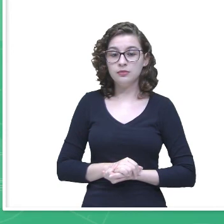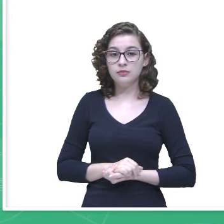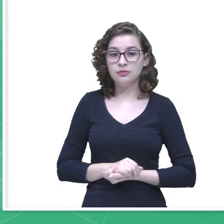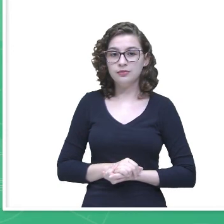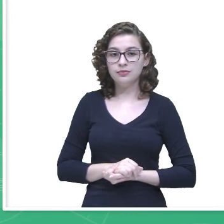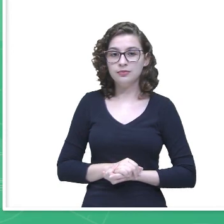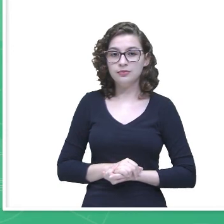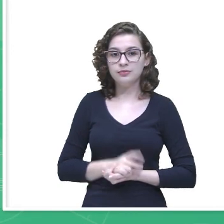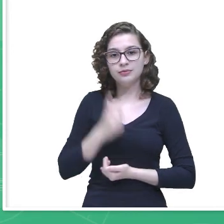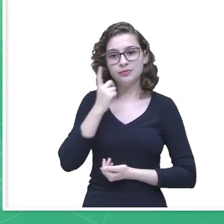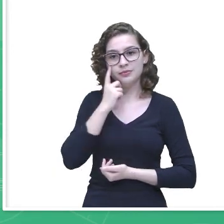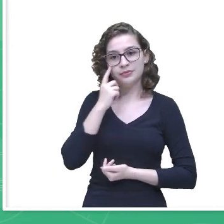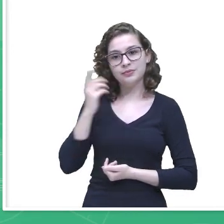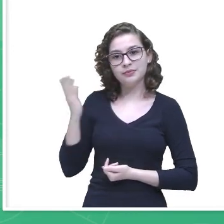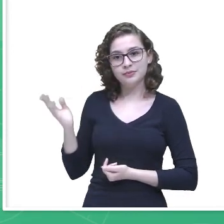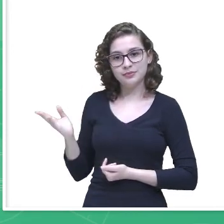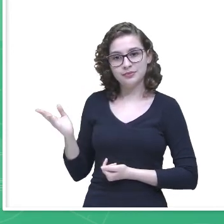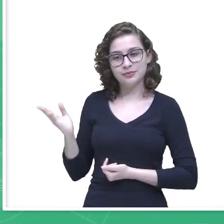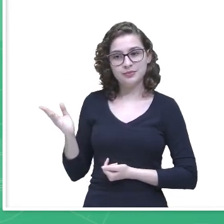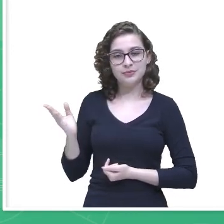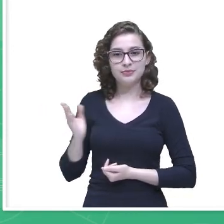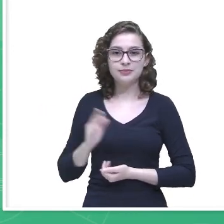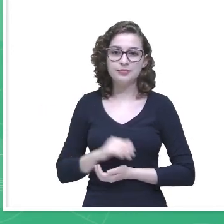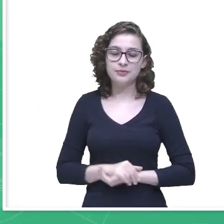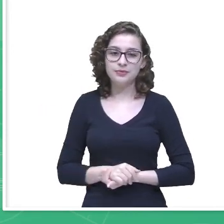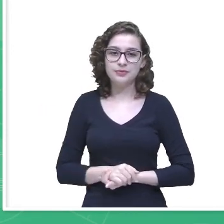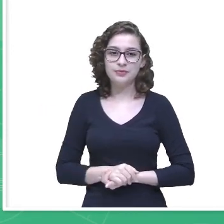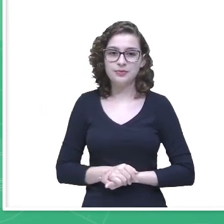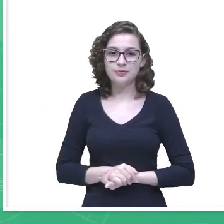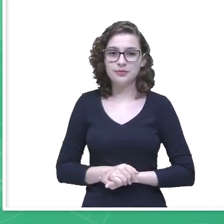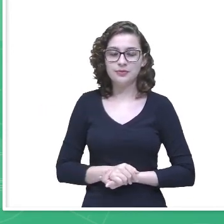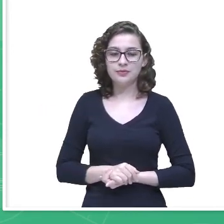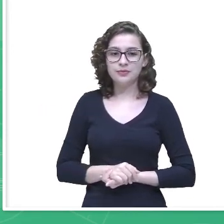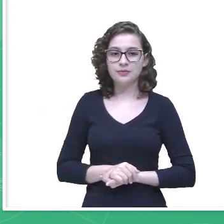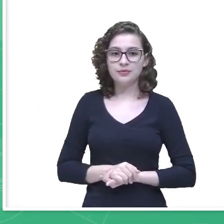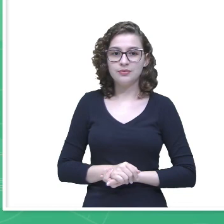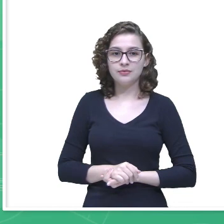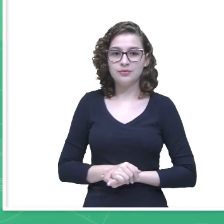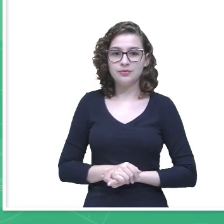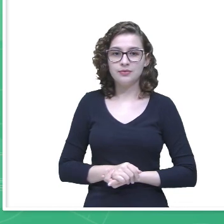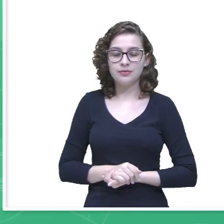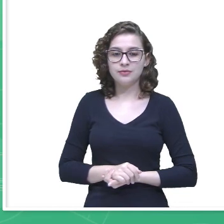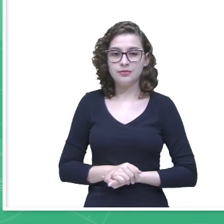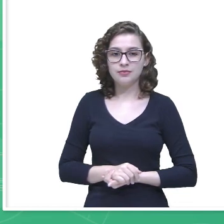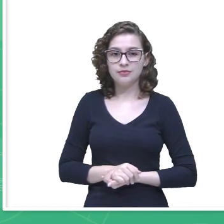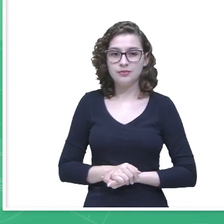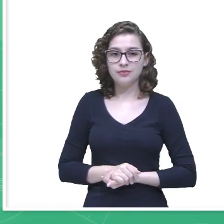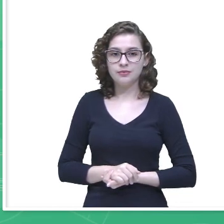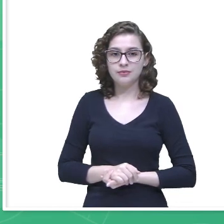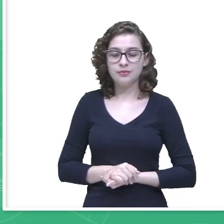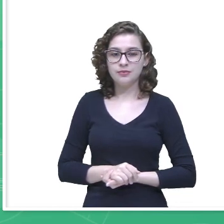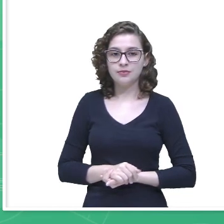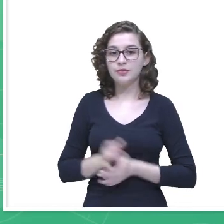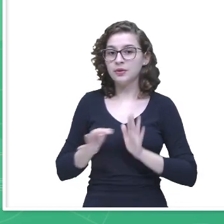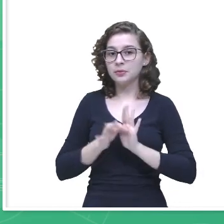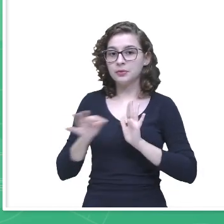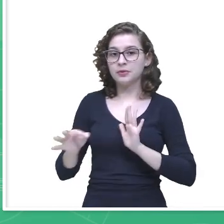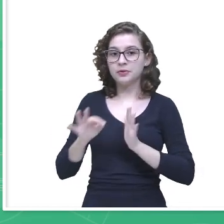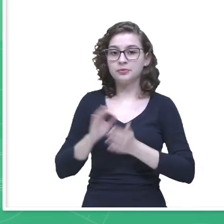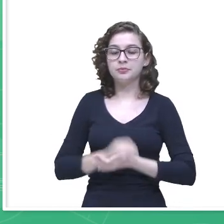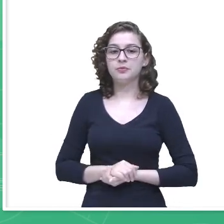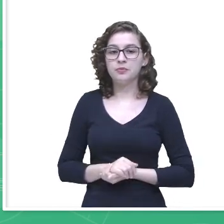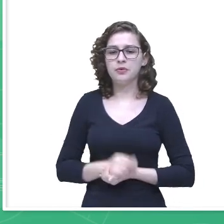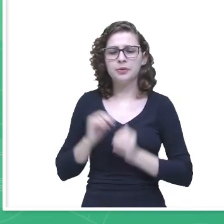aqui no nosso gabarito. Olha aí no nosso gabarito eu tenho translocação, beleza? E aí,